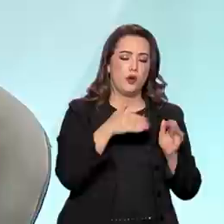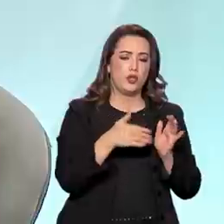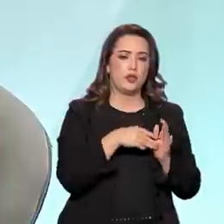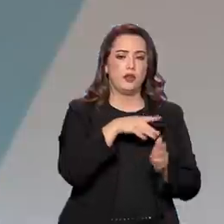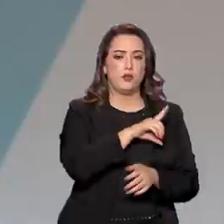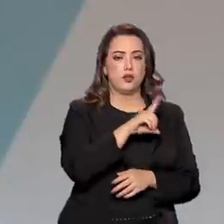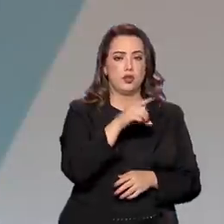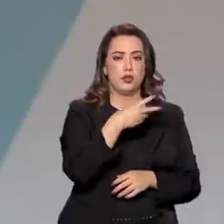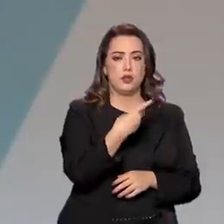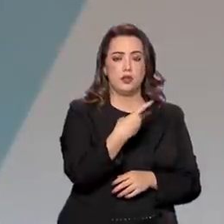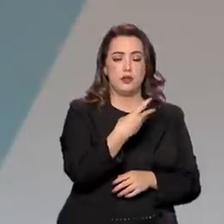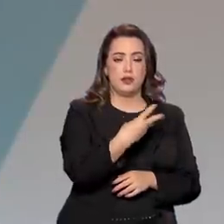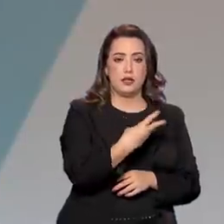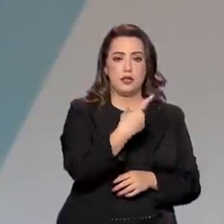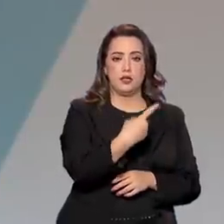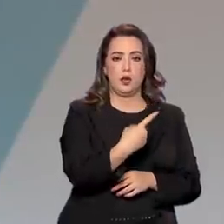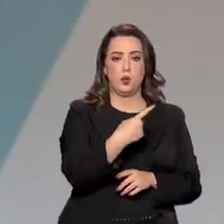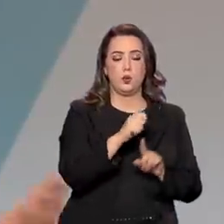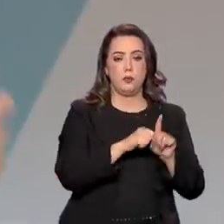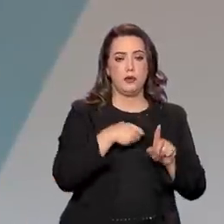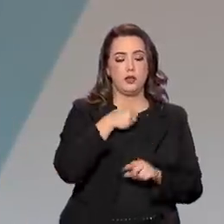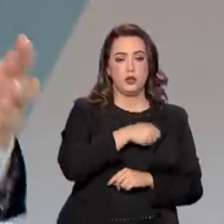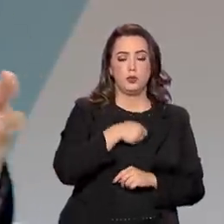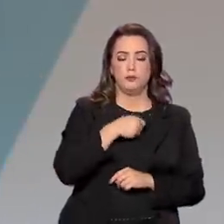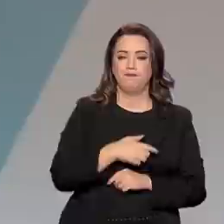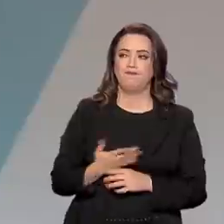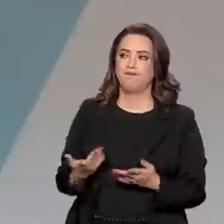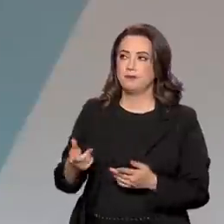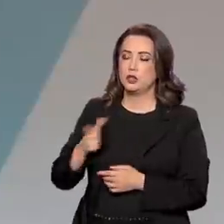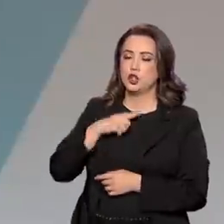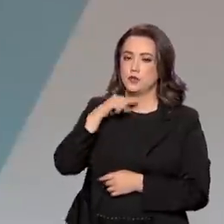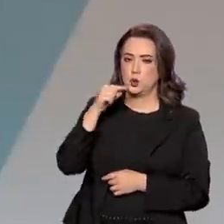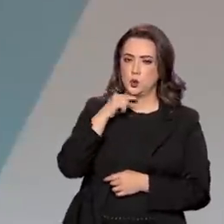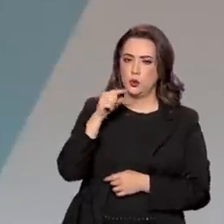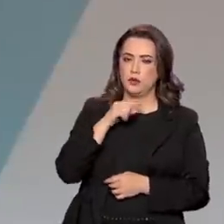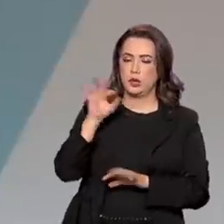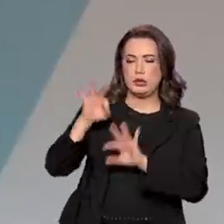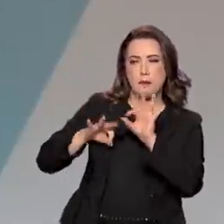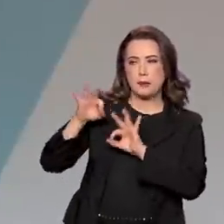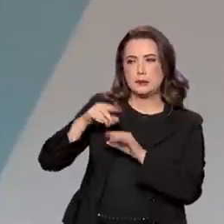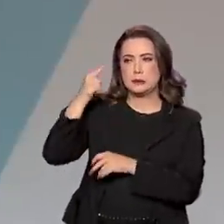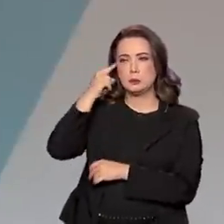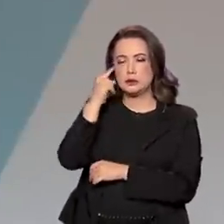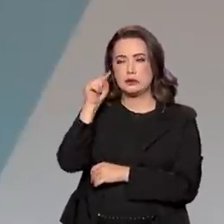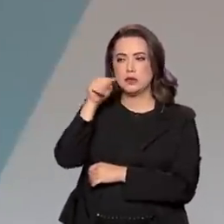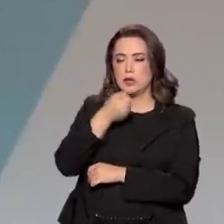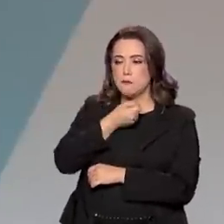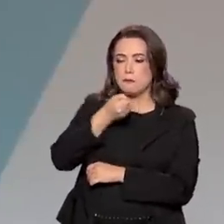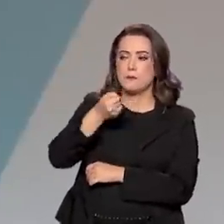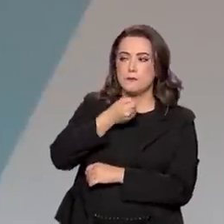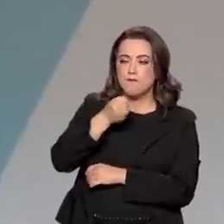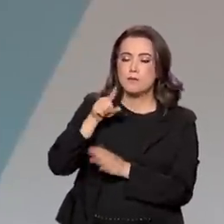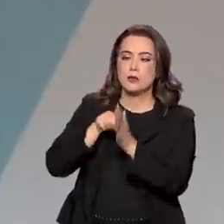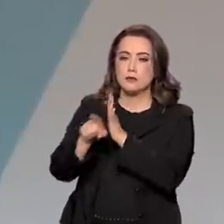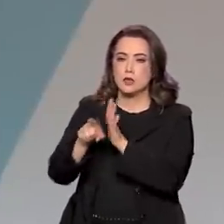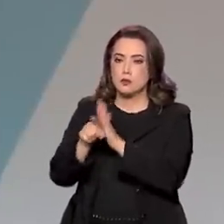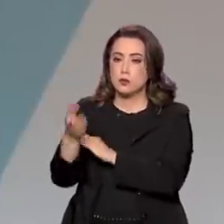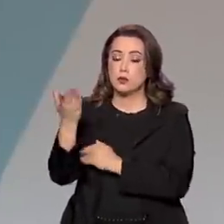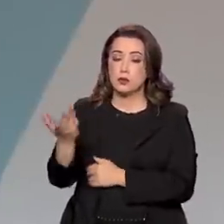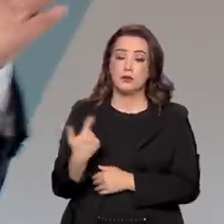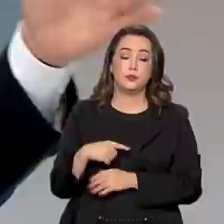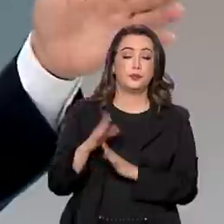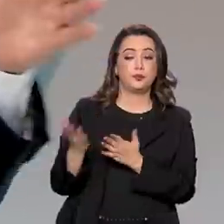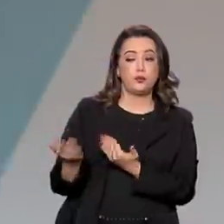e Um de agosto perfeito uma dúvida que eu fiquei ao me preparar aqui era para entrevista com o senhor o jovem Quando faz 18